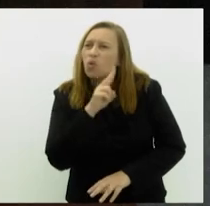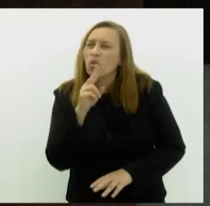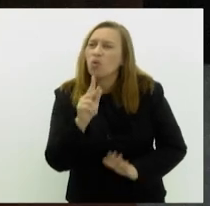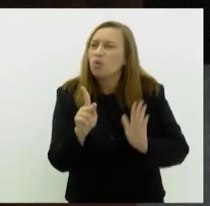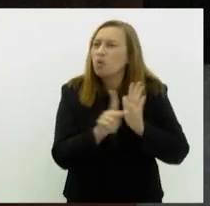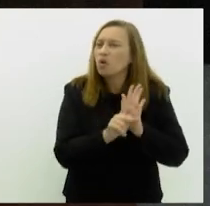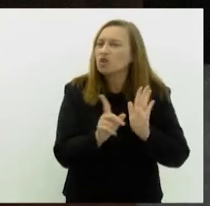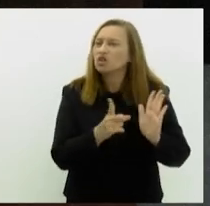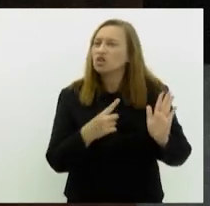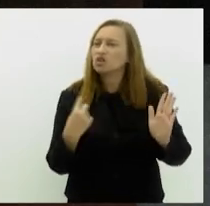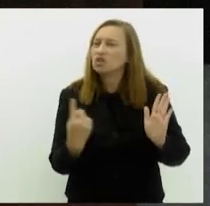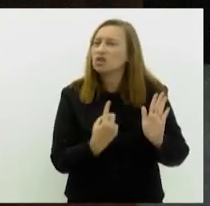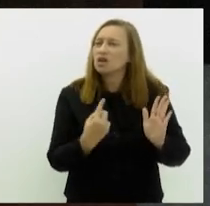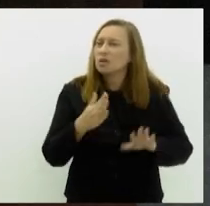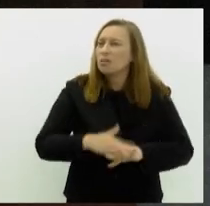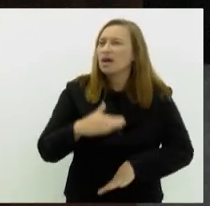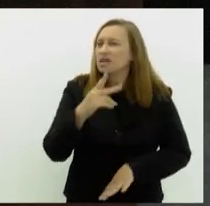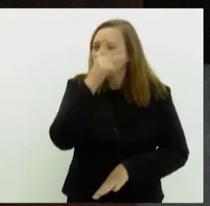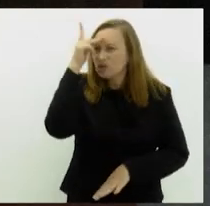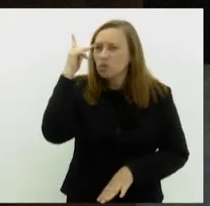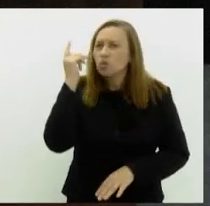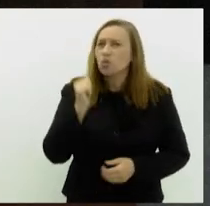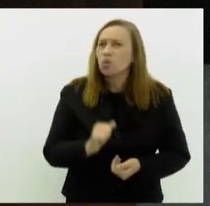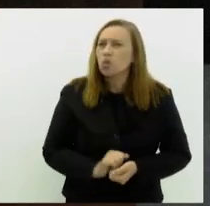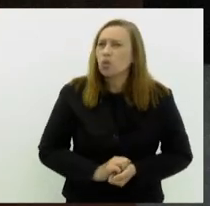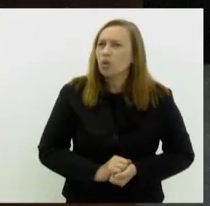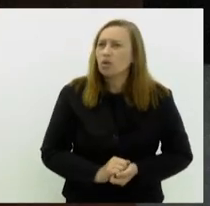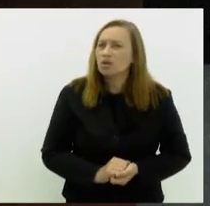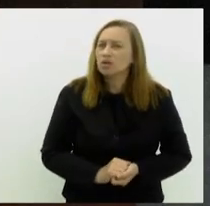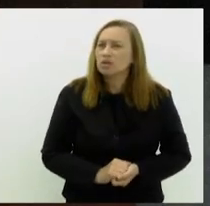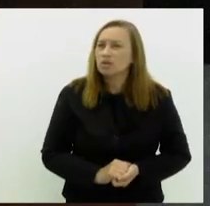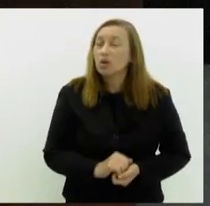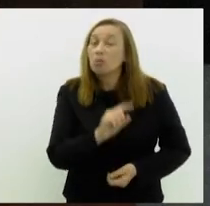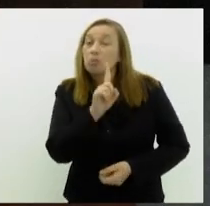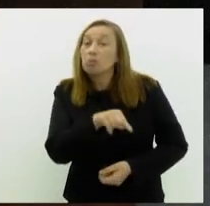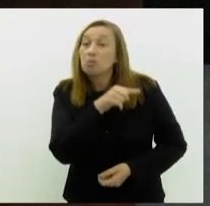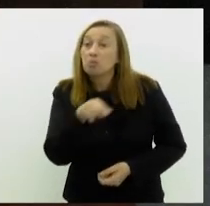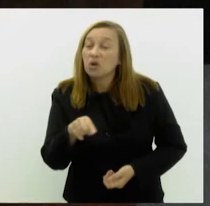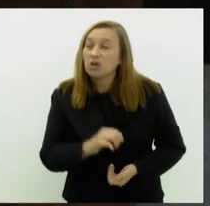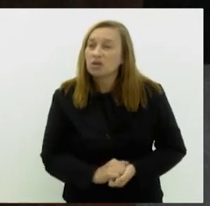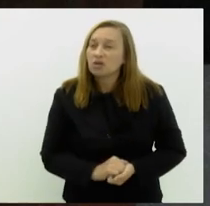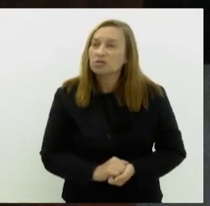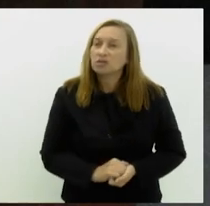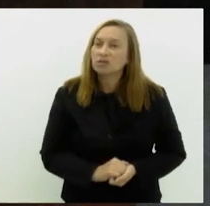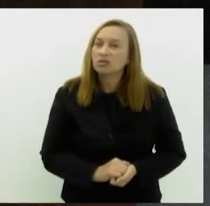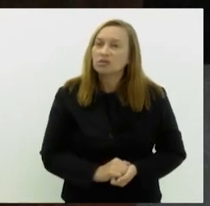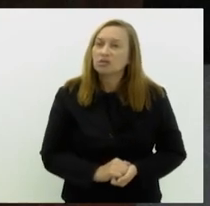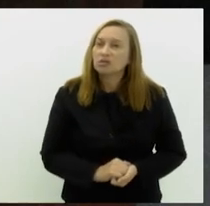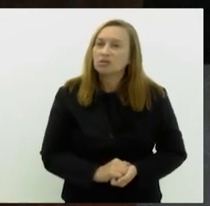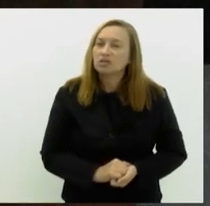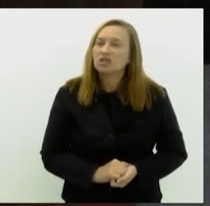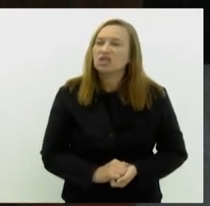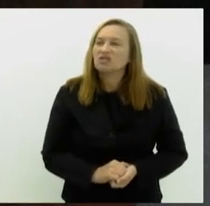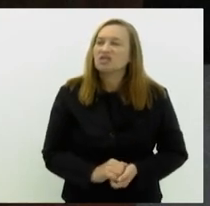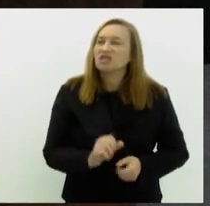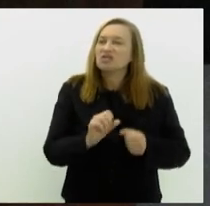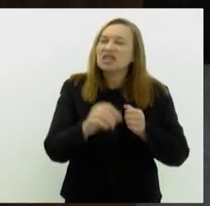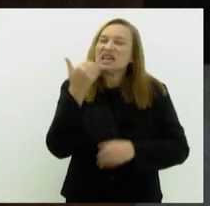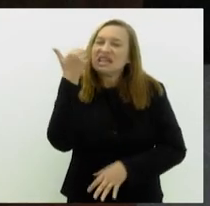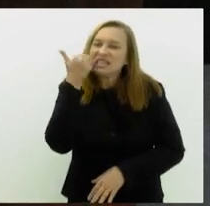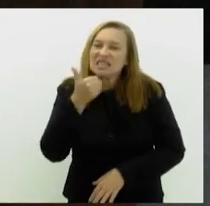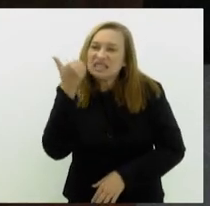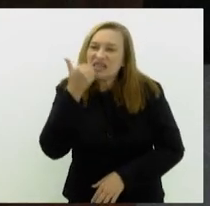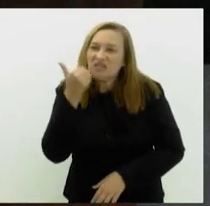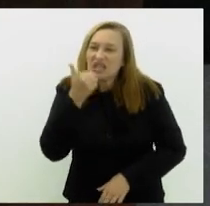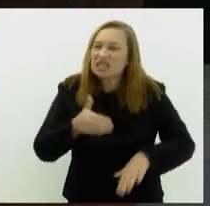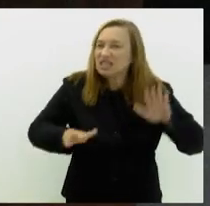para que mais pessoas sejam proibidas de fazer aquela pornografia